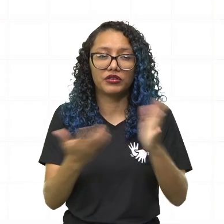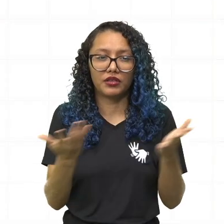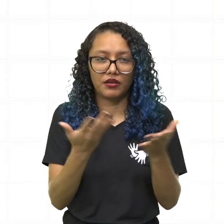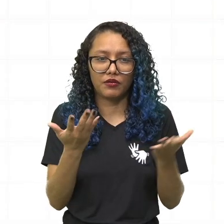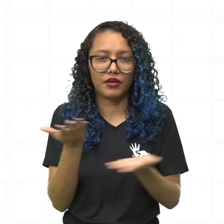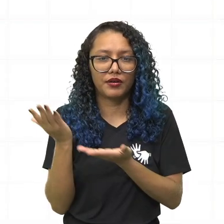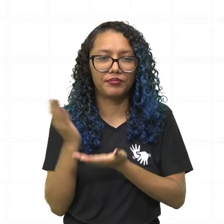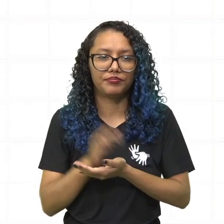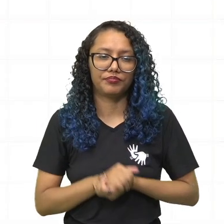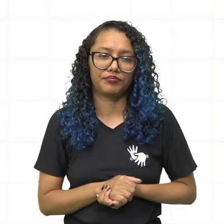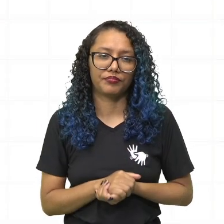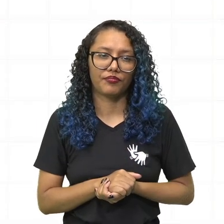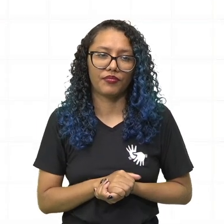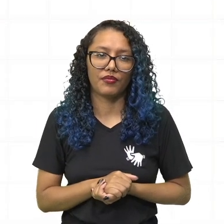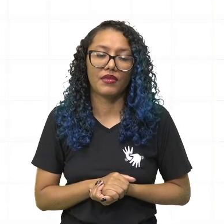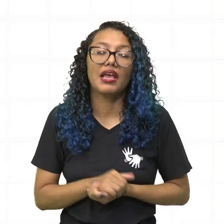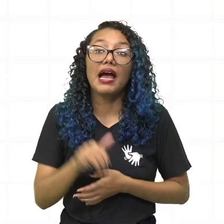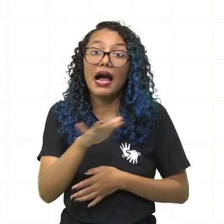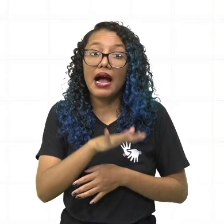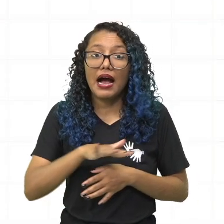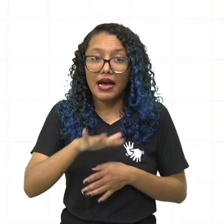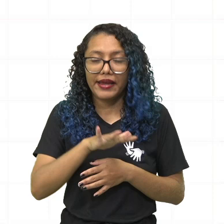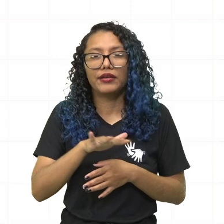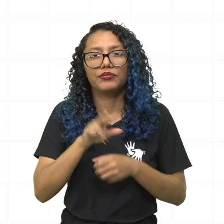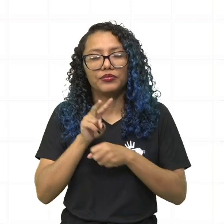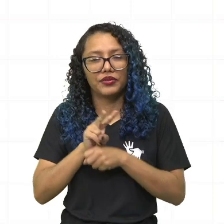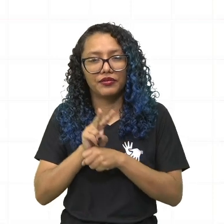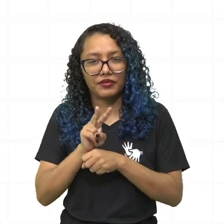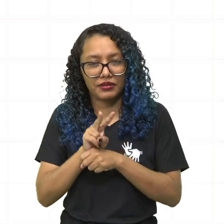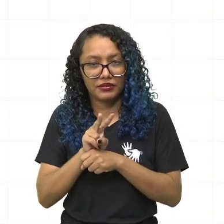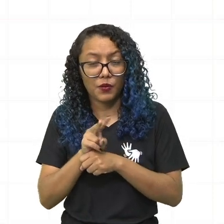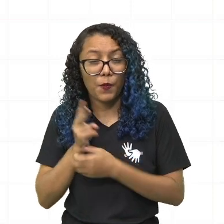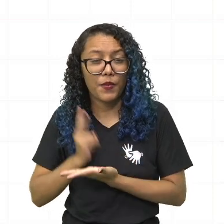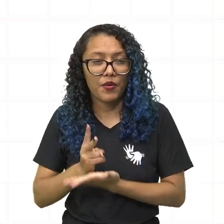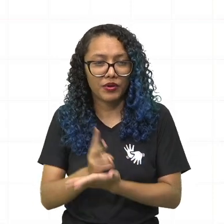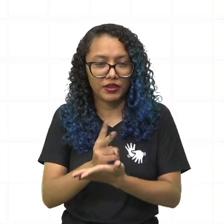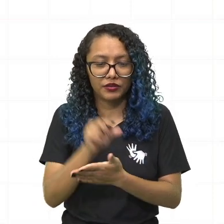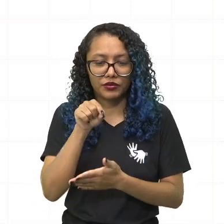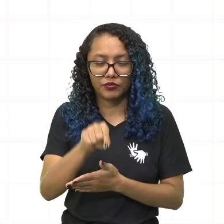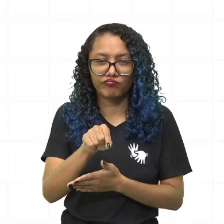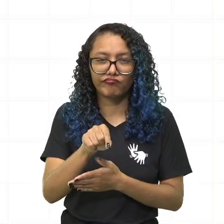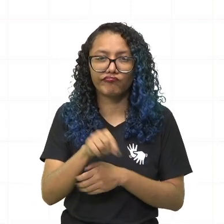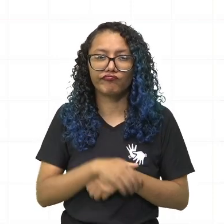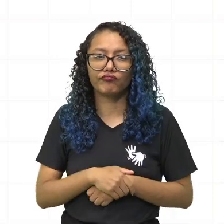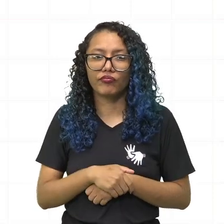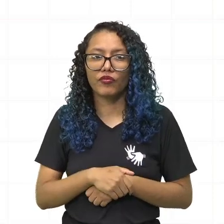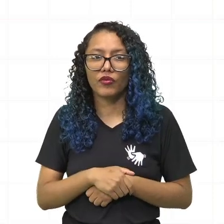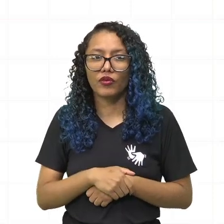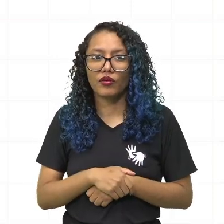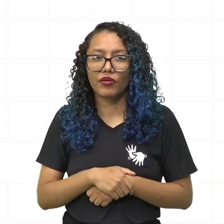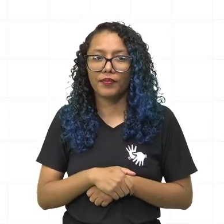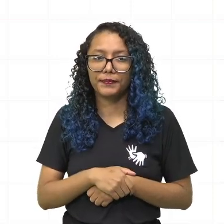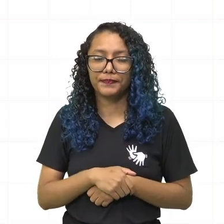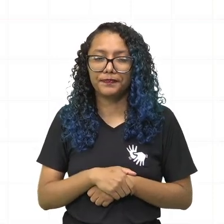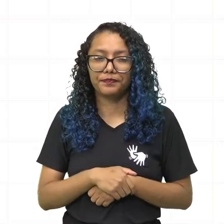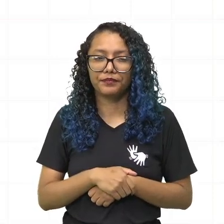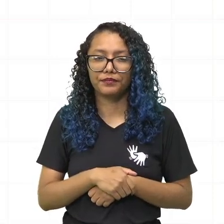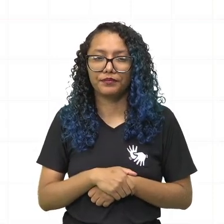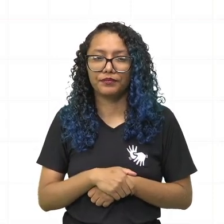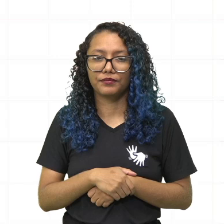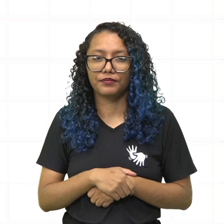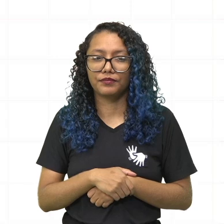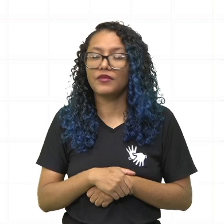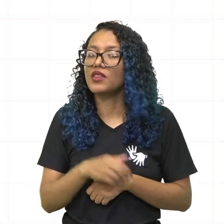de preservação permanente. Nessas aí, pessoal, não pode mexer, tá? Não pode mexer, tem que preservar